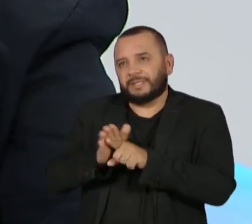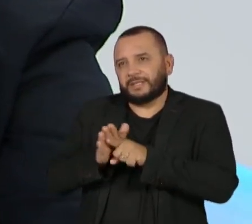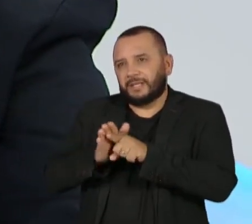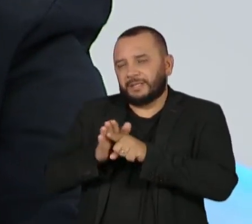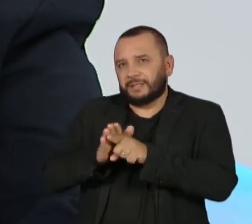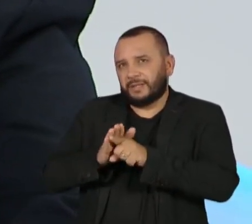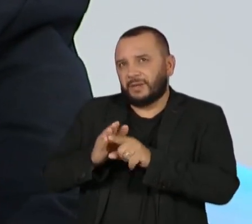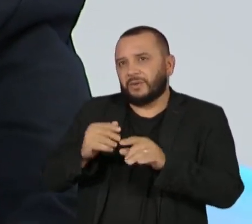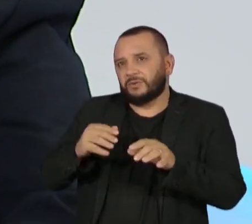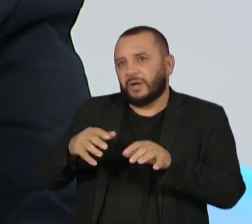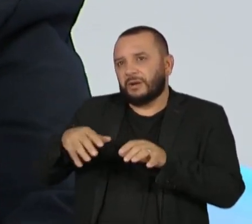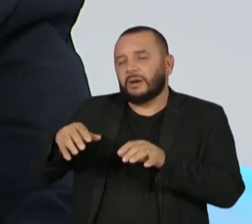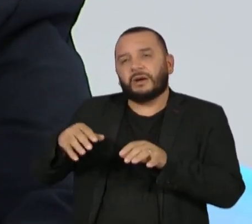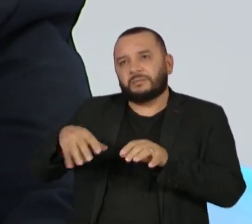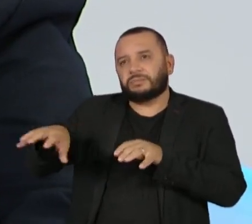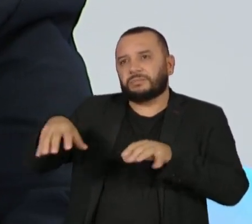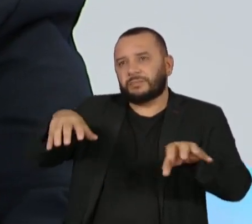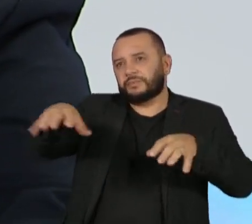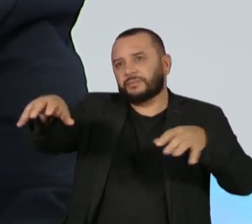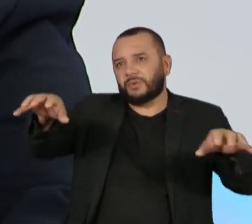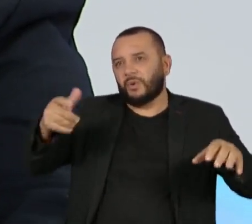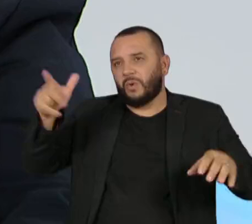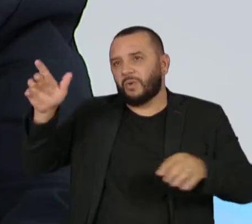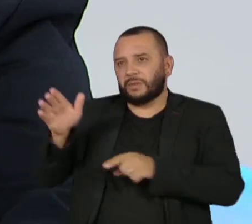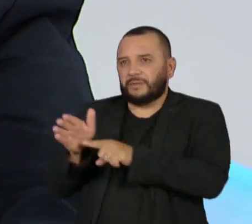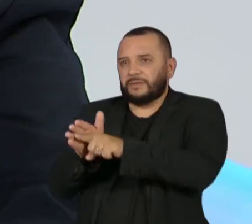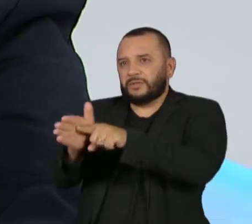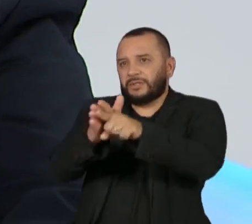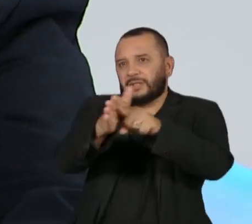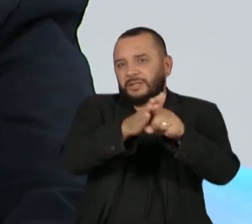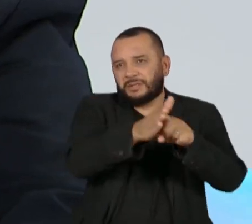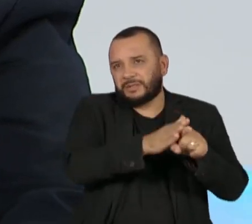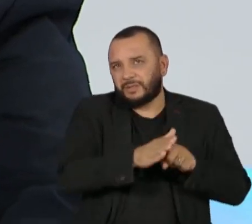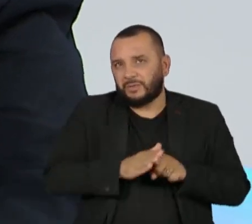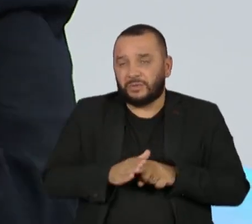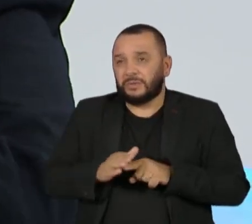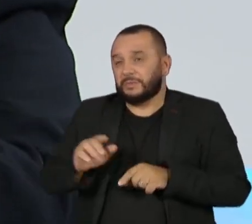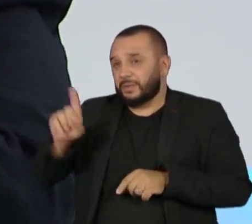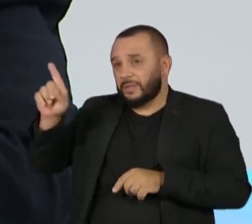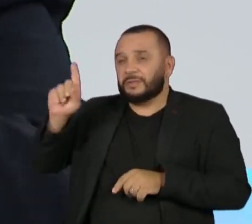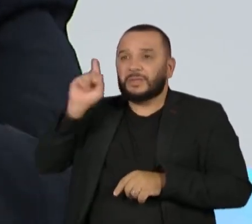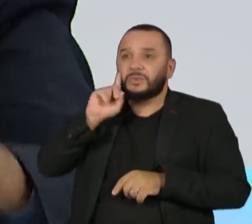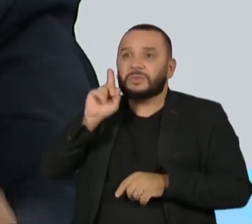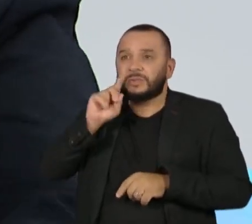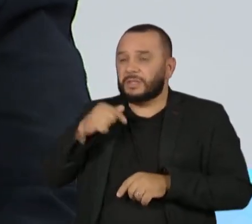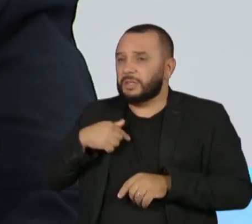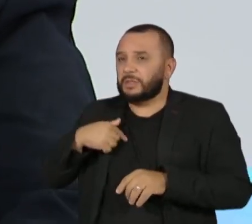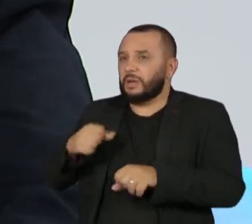vez que volta ao exemplo do Capitólio. Não é possível simplesmente botar um ponto final e dizer, não,